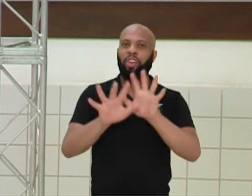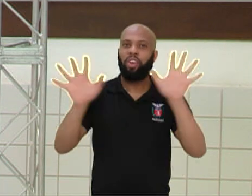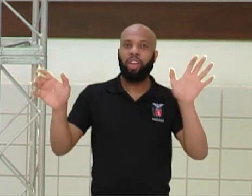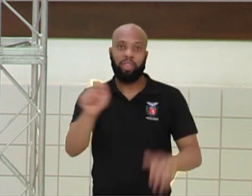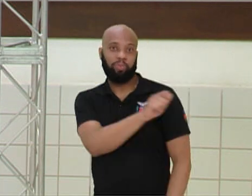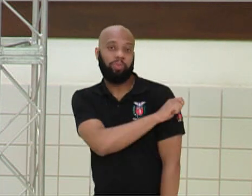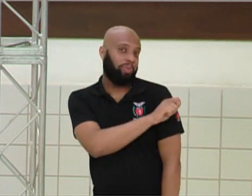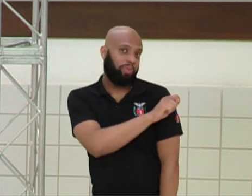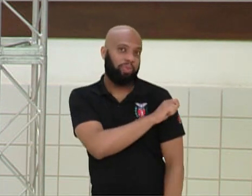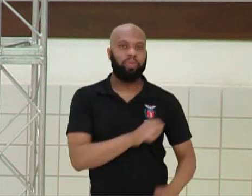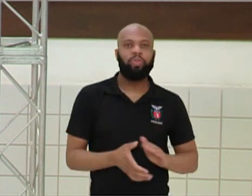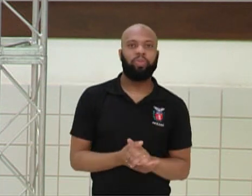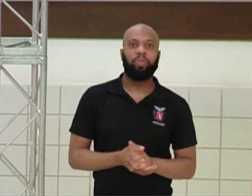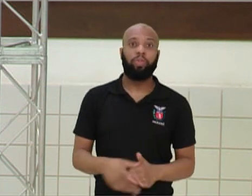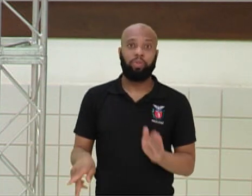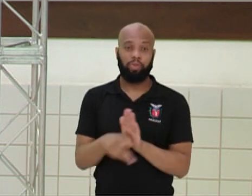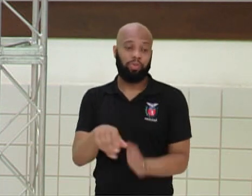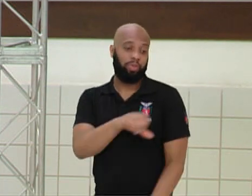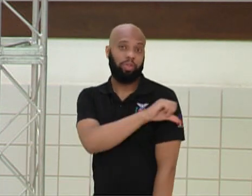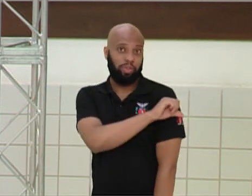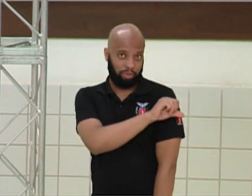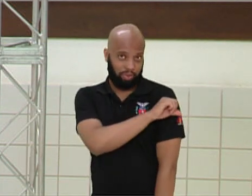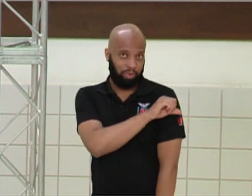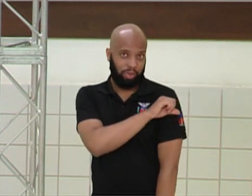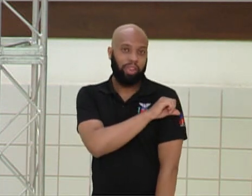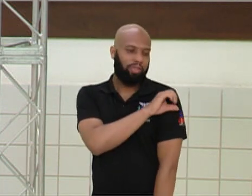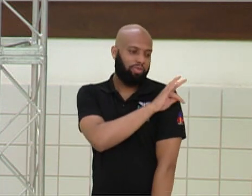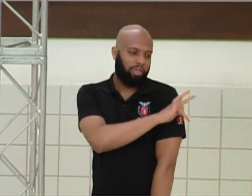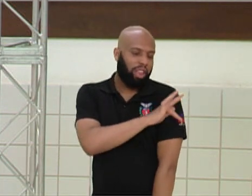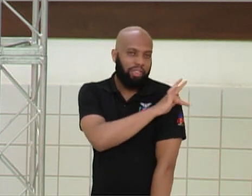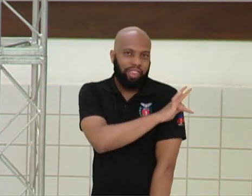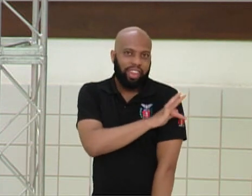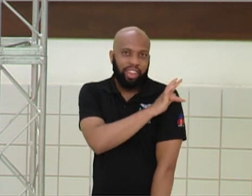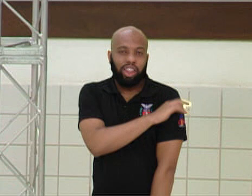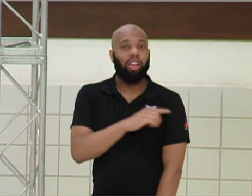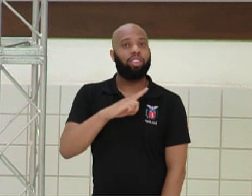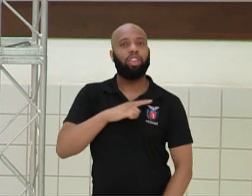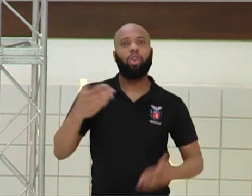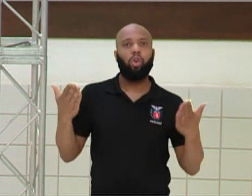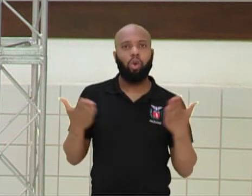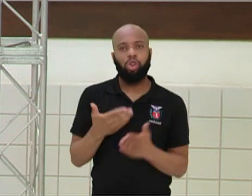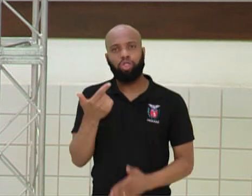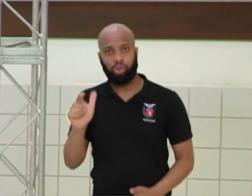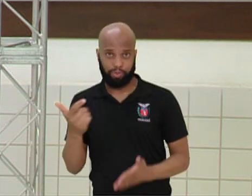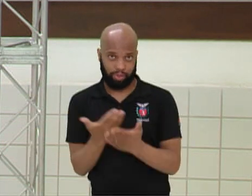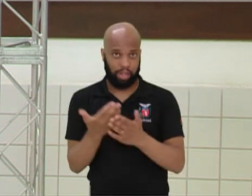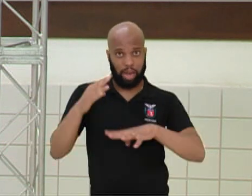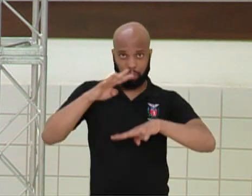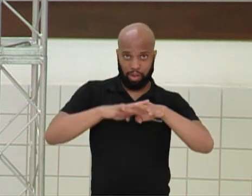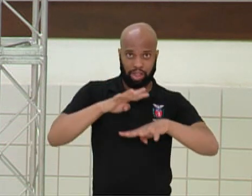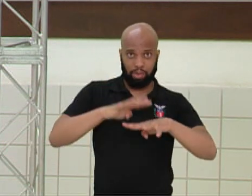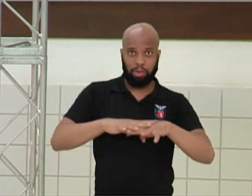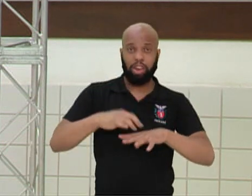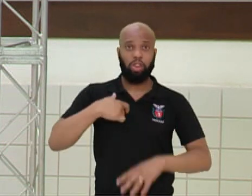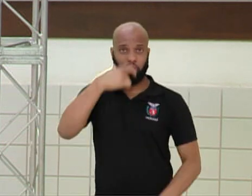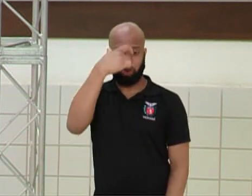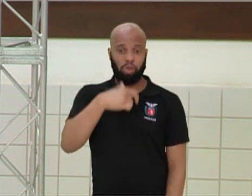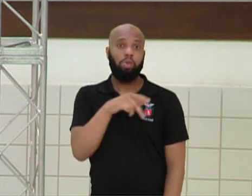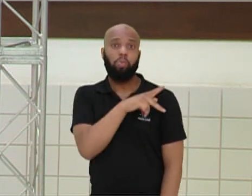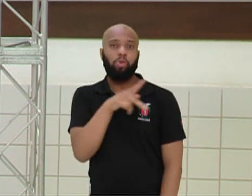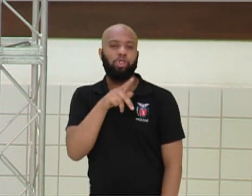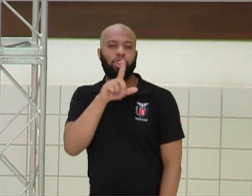Olá, alunos do nono ano do ensino fundamental. Estamos aqui hoje para mais uma aula de matemática. Sou o professor Diego